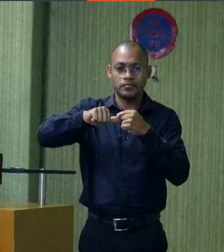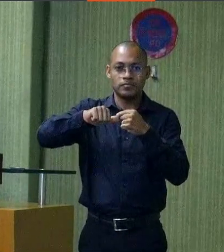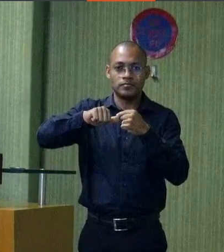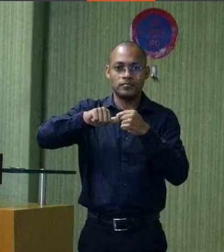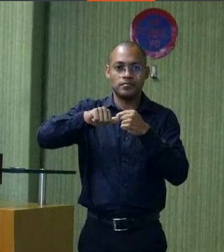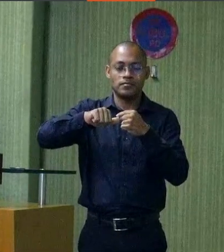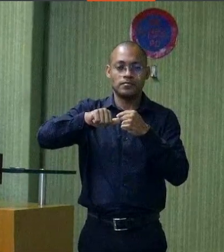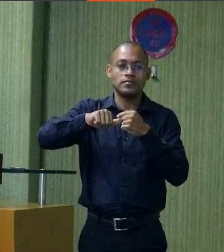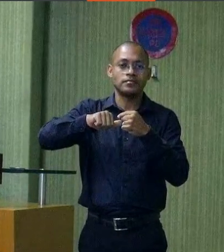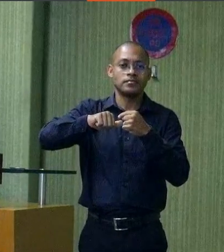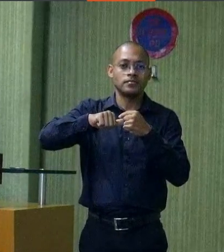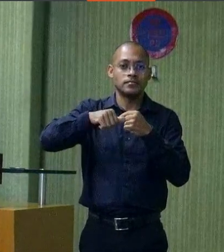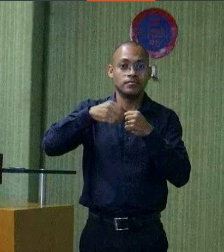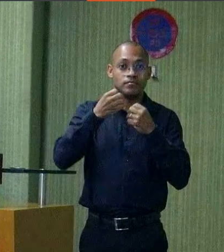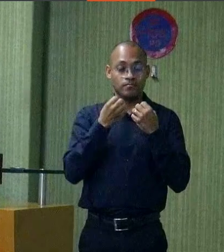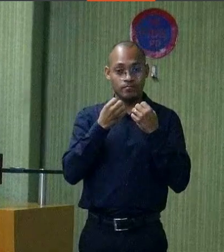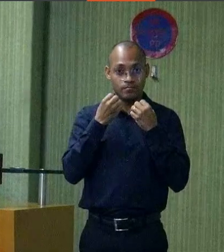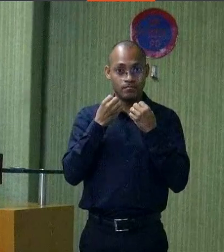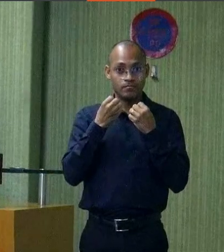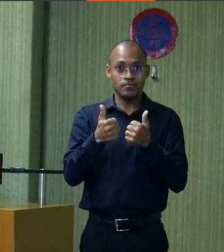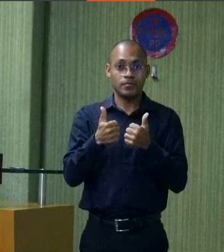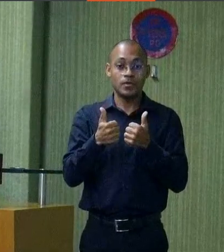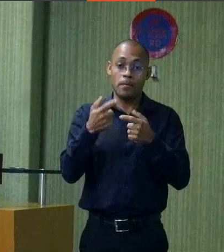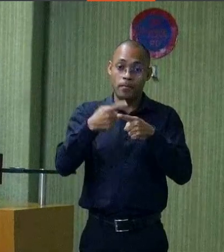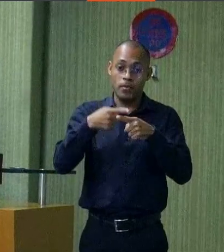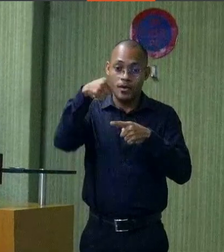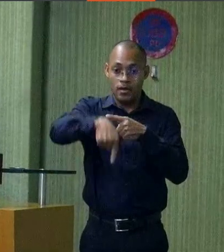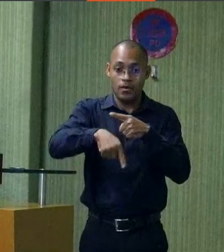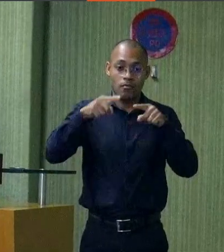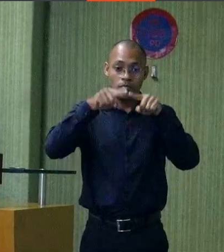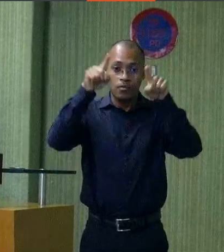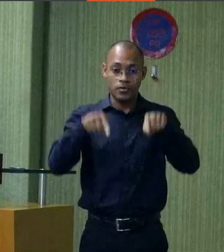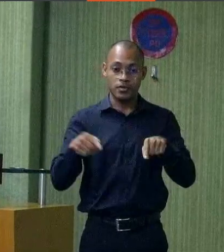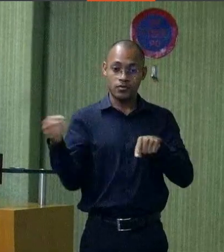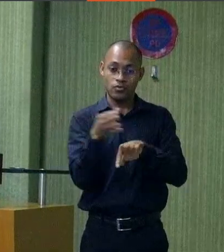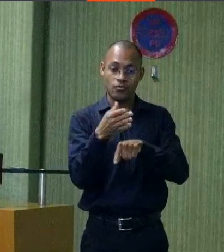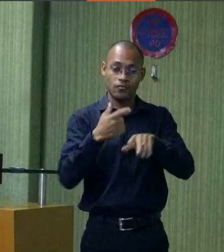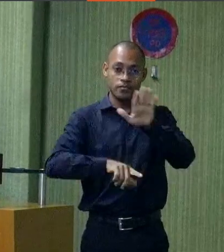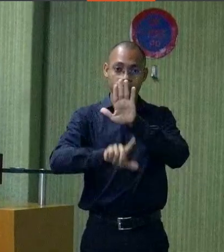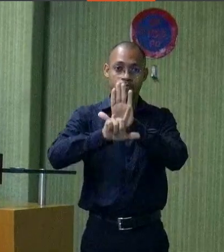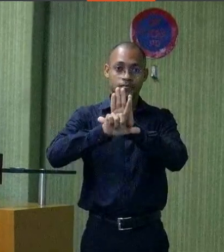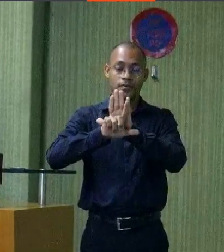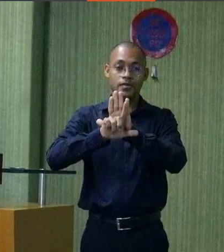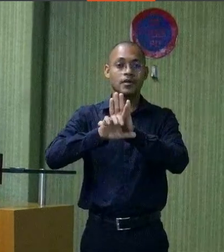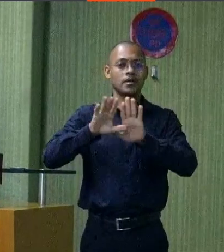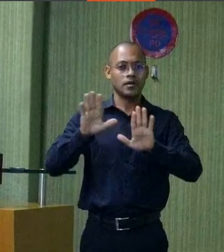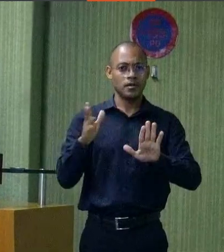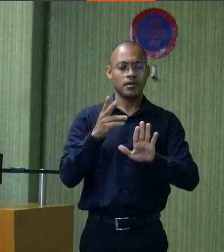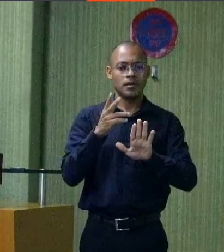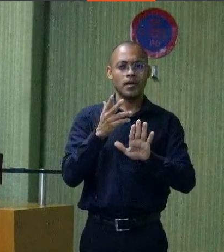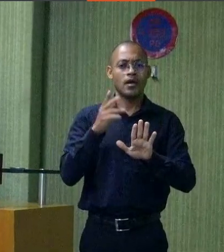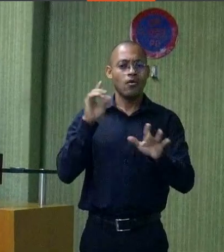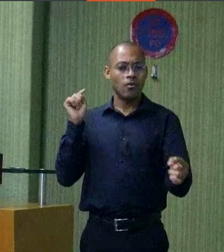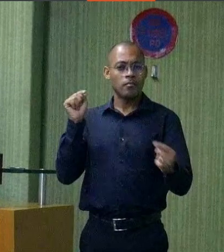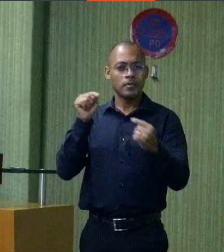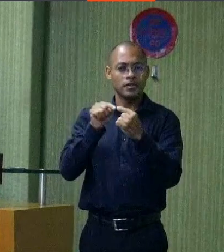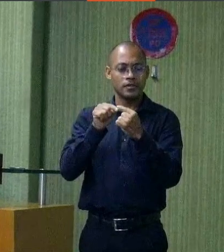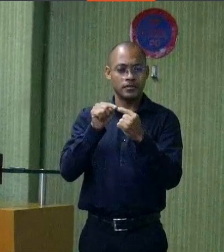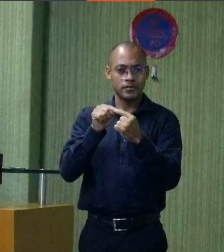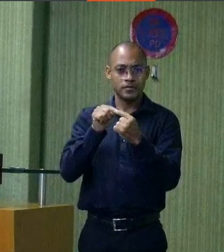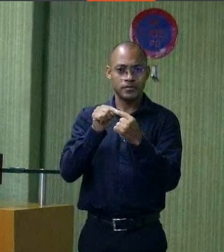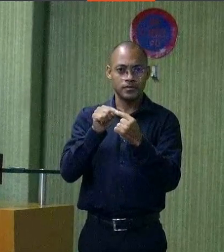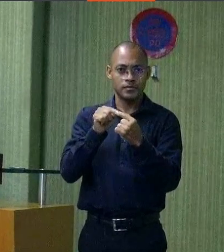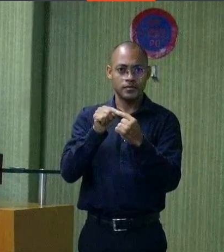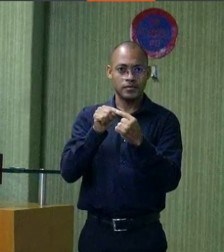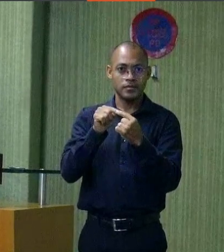eh no atual no novo no projeto de lei do novo plano ela aparece nos objetivos e metas né